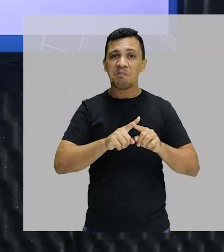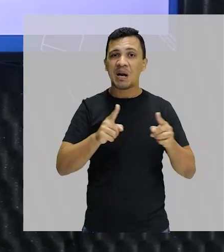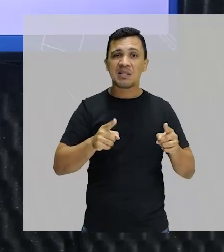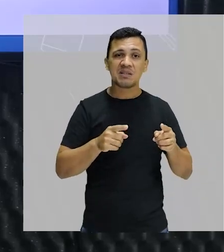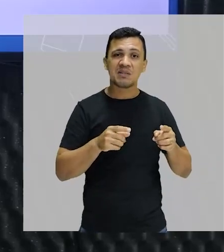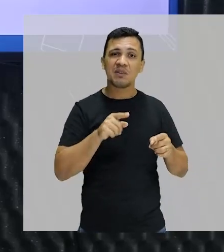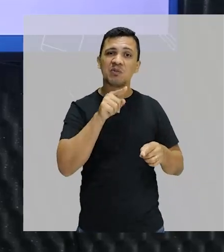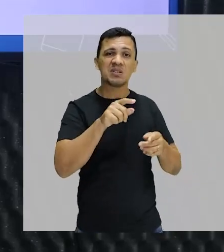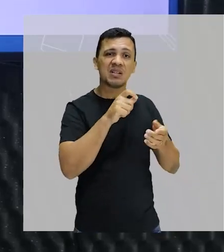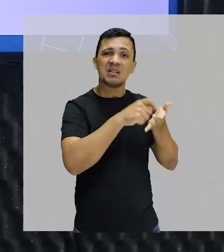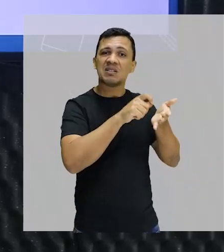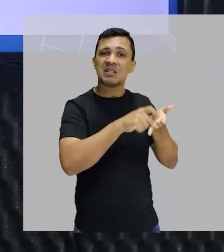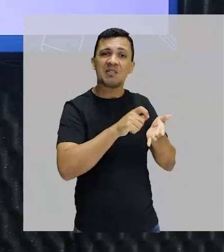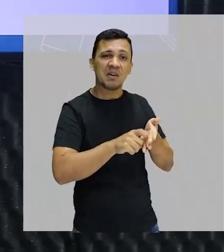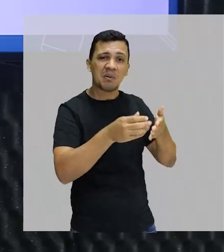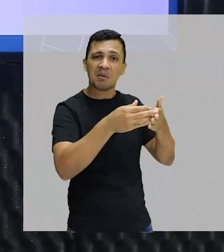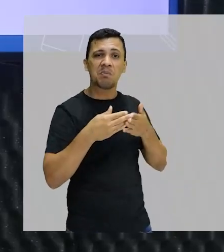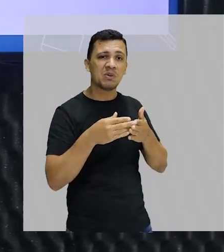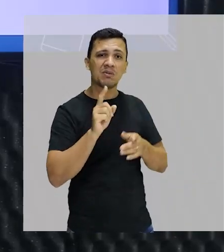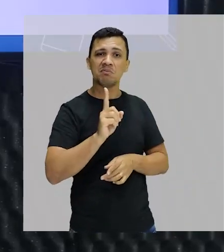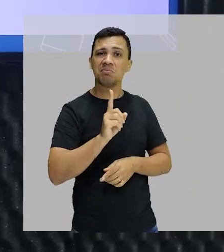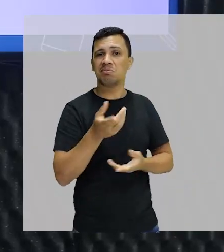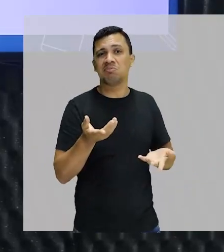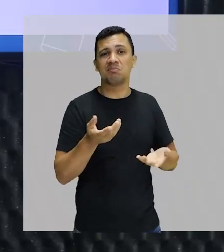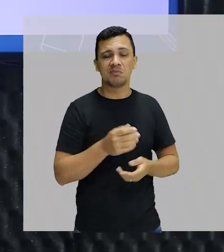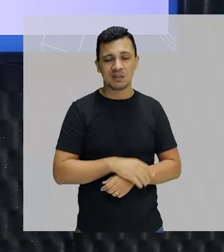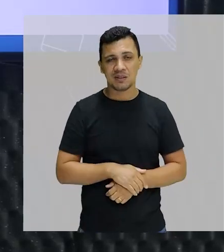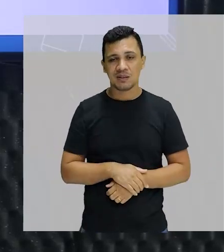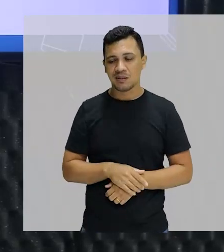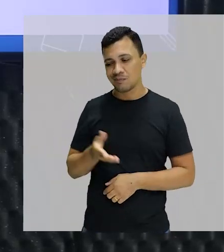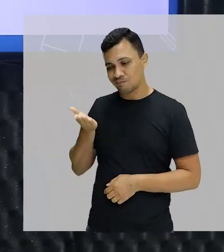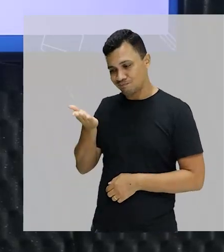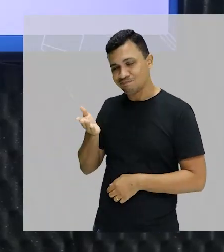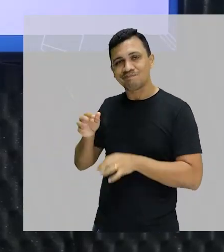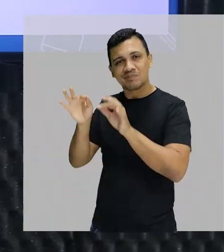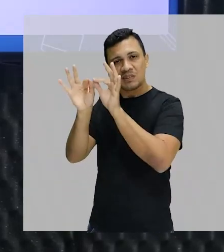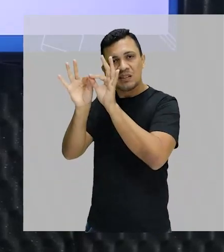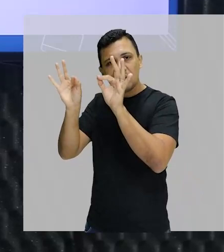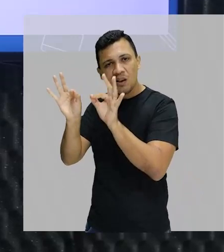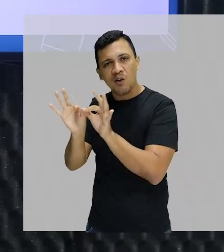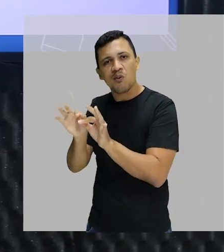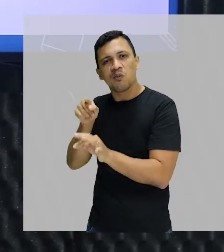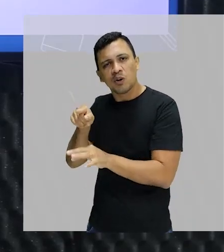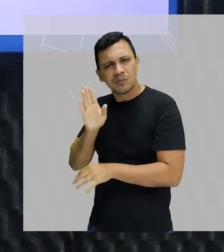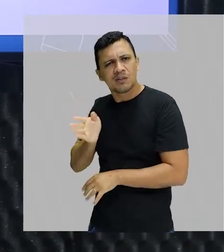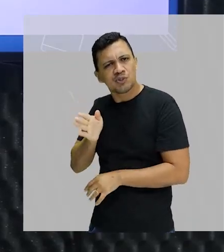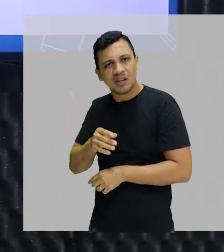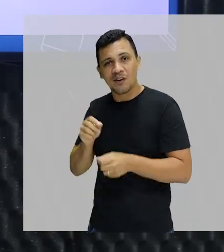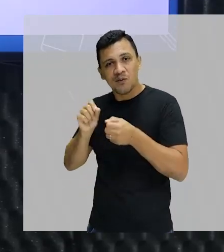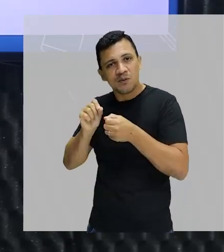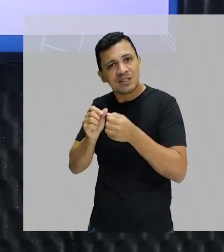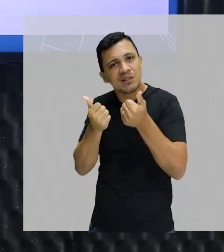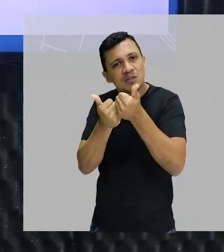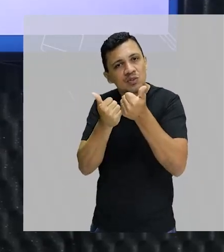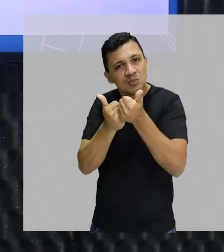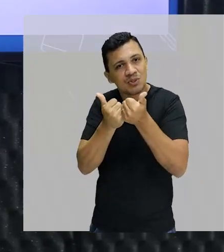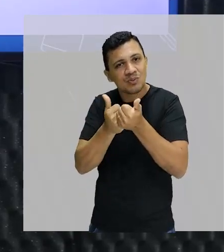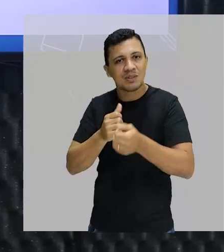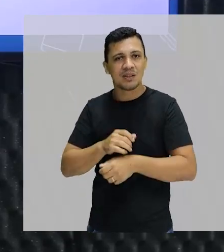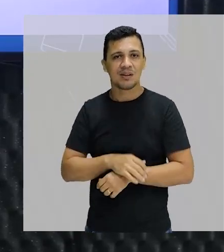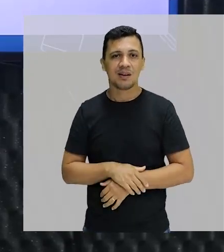foram pedidos, não foram solicitados, tá bom? Então, termo geral já está aqui posto, tá? Vamos fazer a substituição.